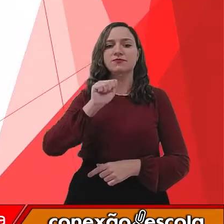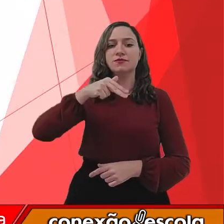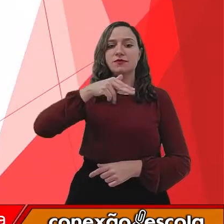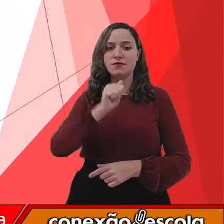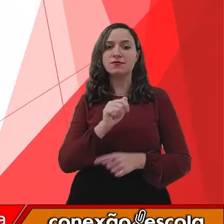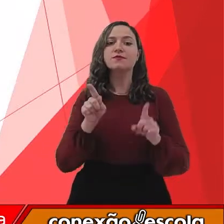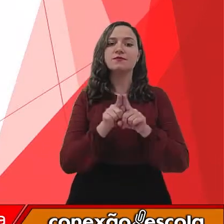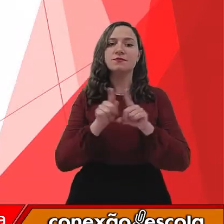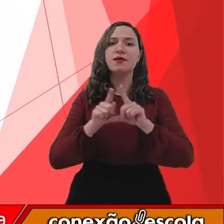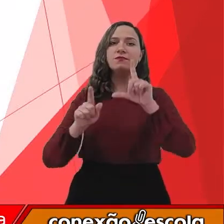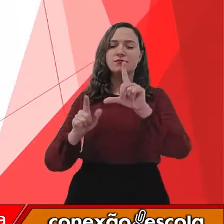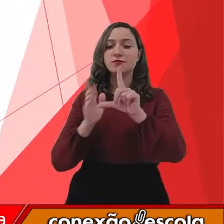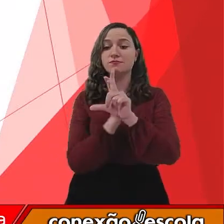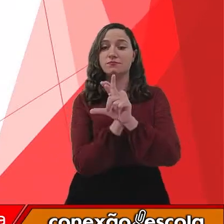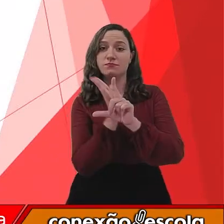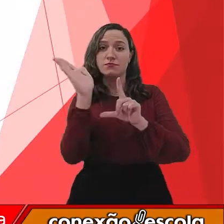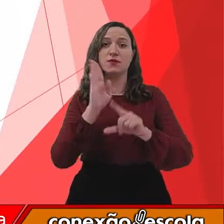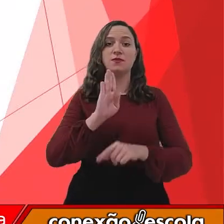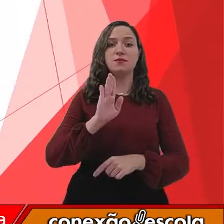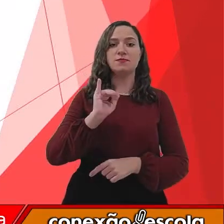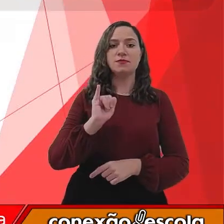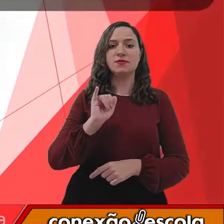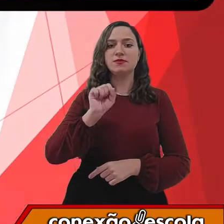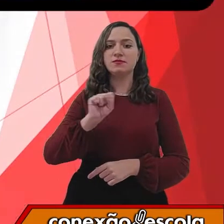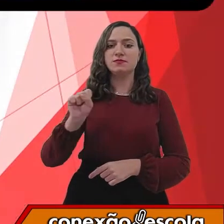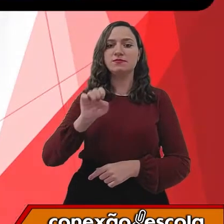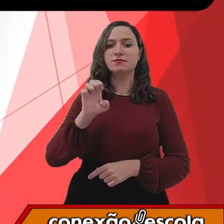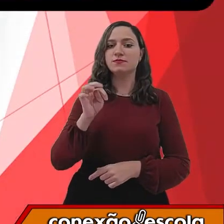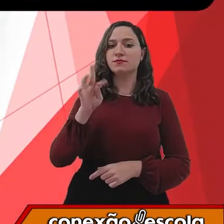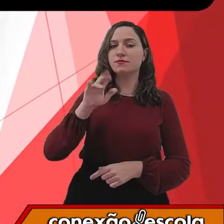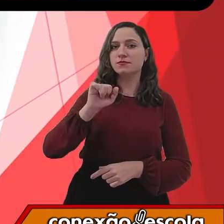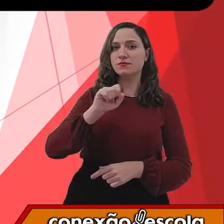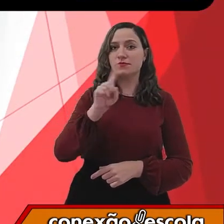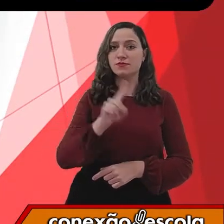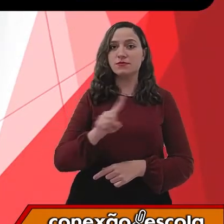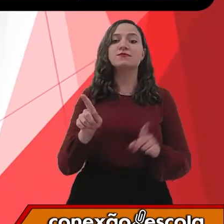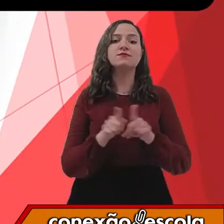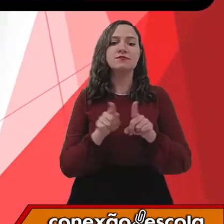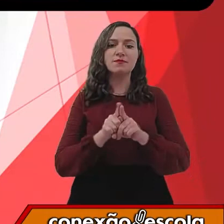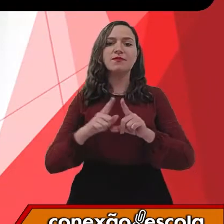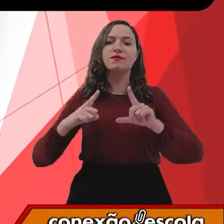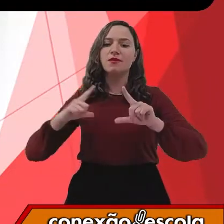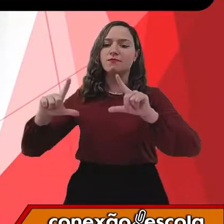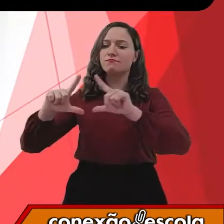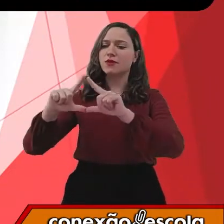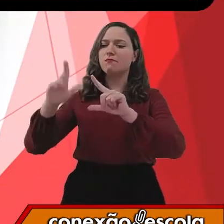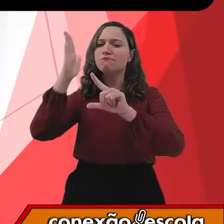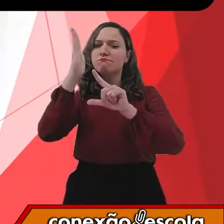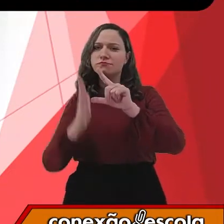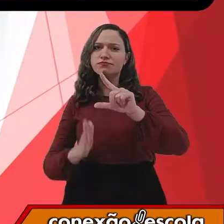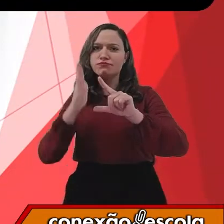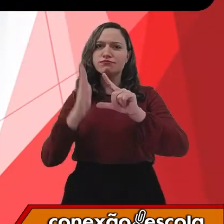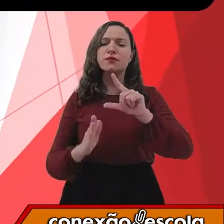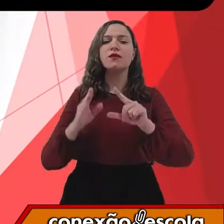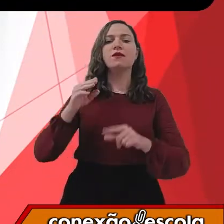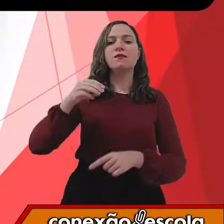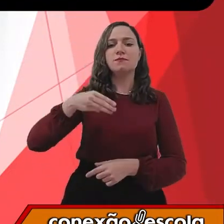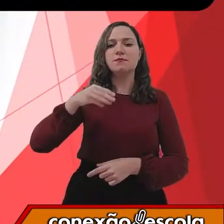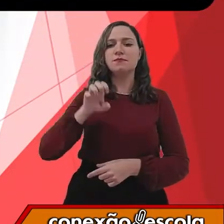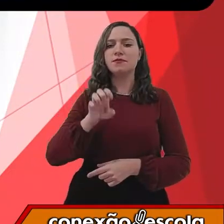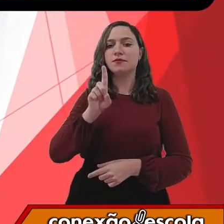mediatriz. As sevianas do triângulo, esse nome parece estranho, mas as sevianas são retas que compõem